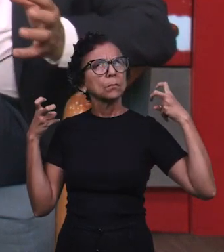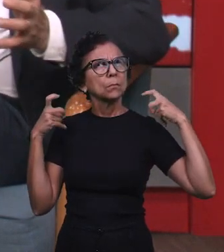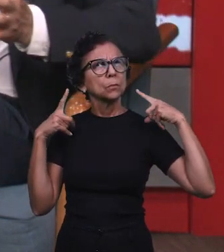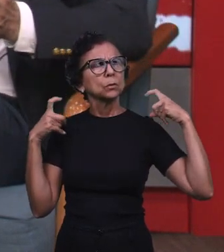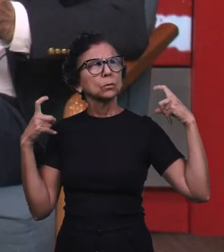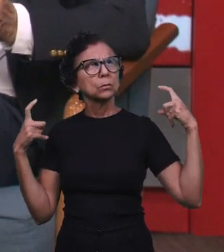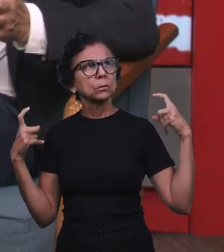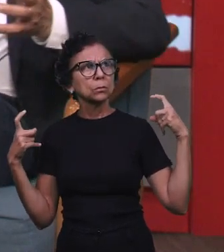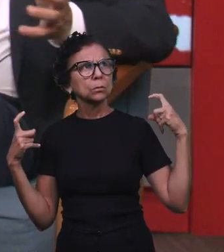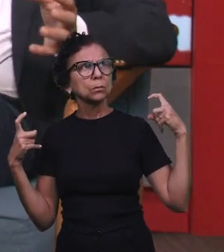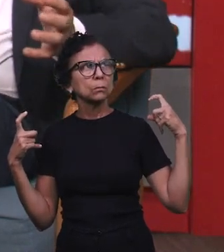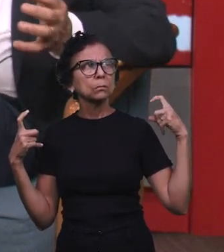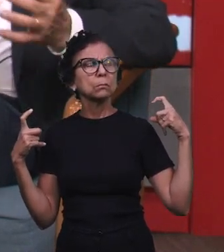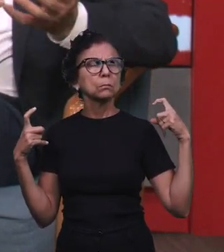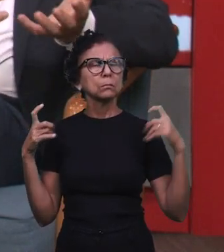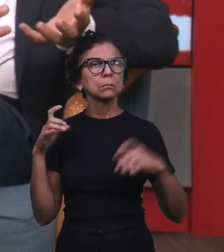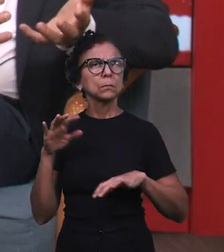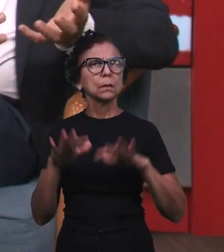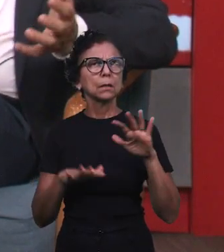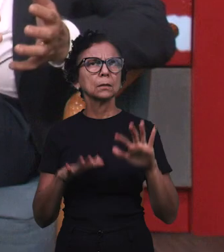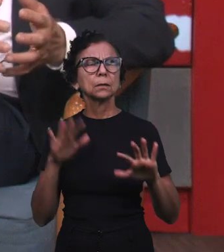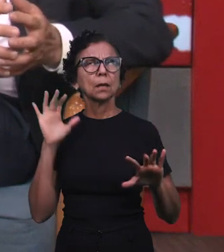formam, às vezes,